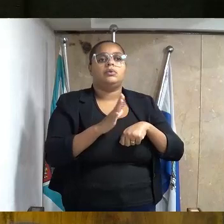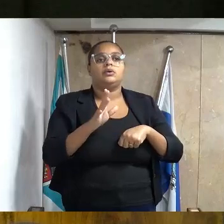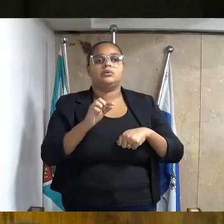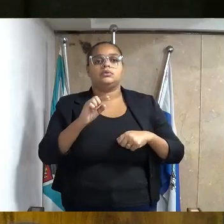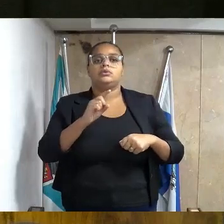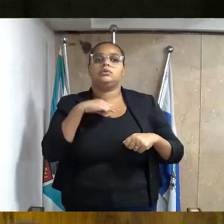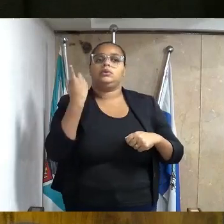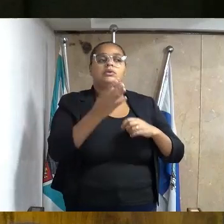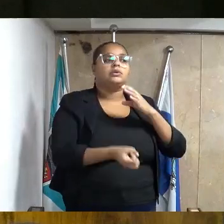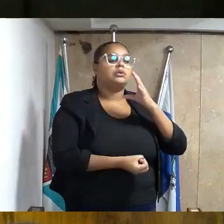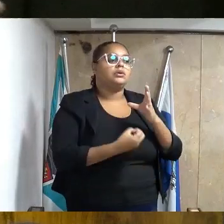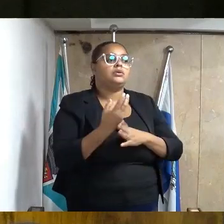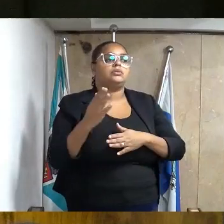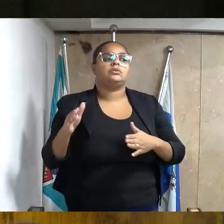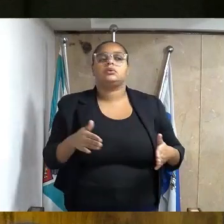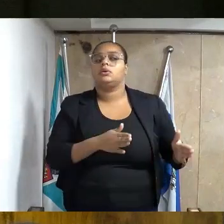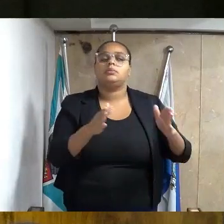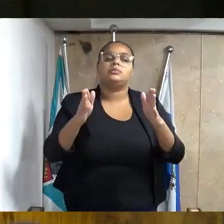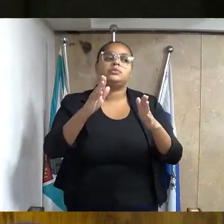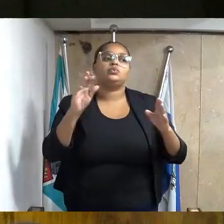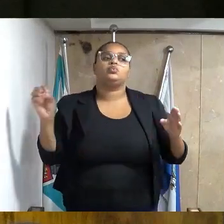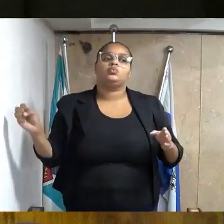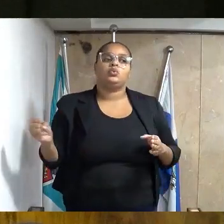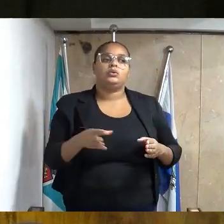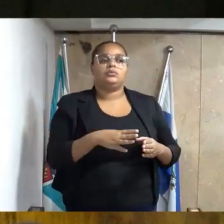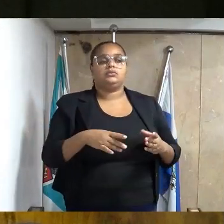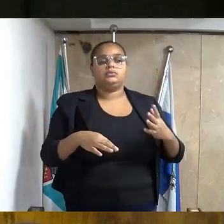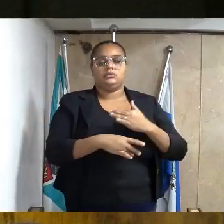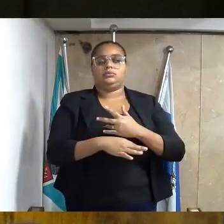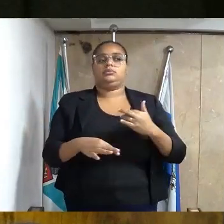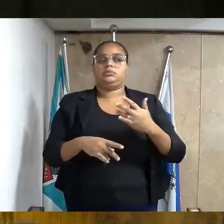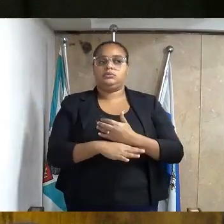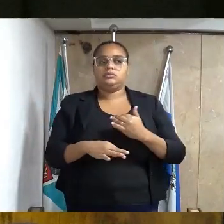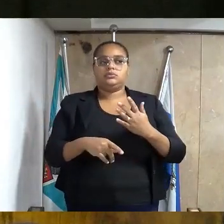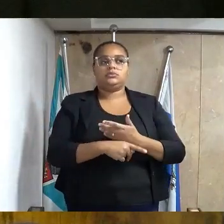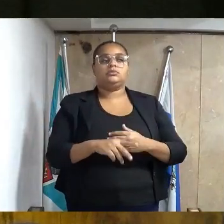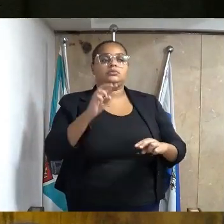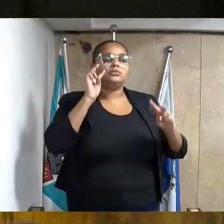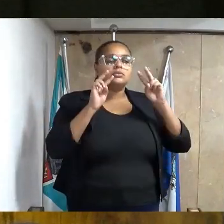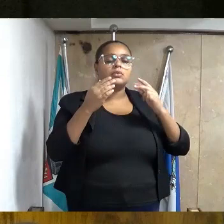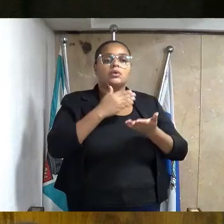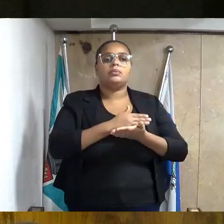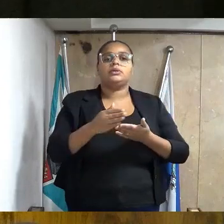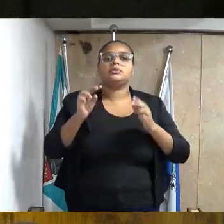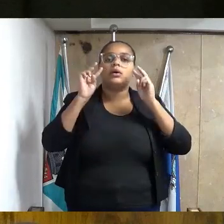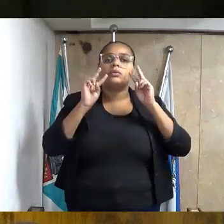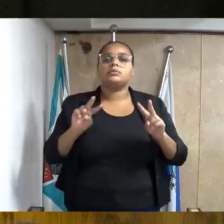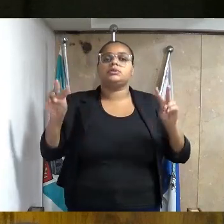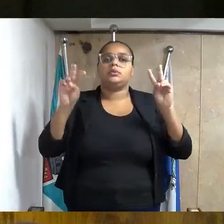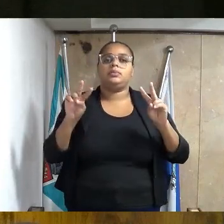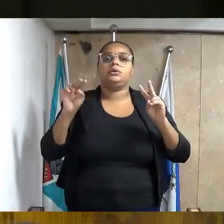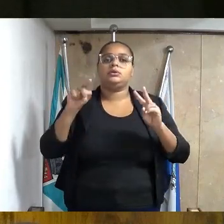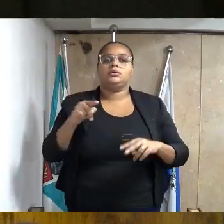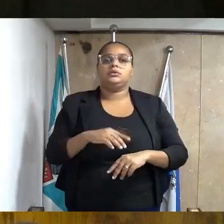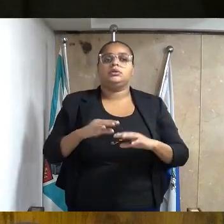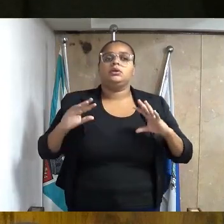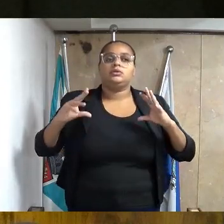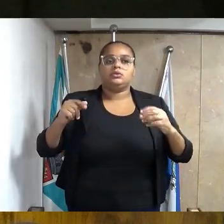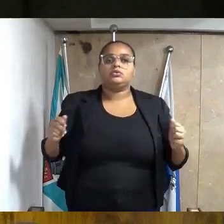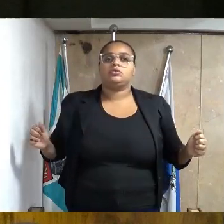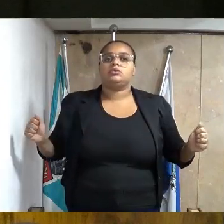de construir caminhos novos para a nossa cidade. Então eu começo a observar que todos nós juntos somos